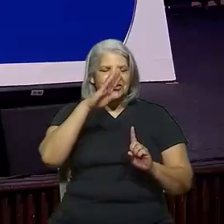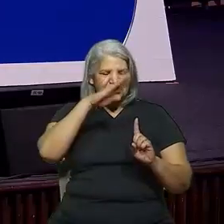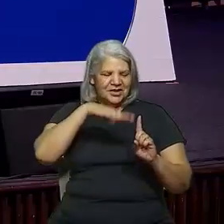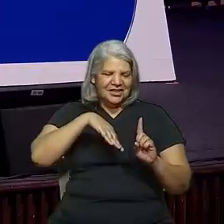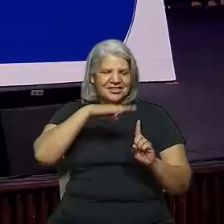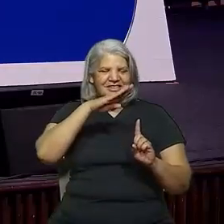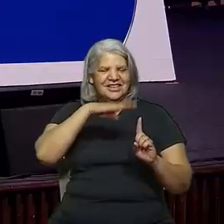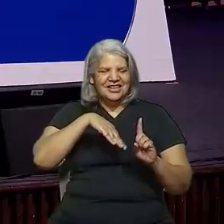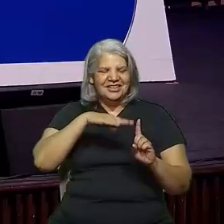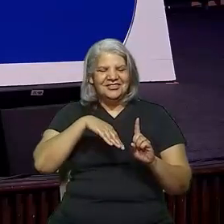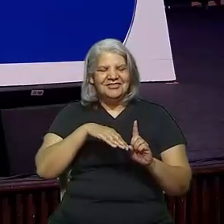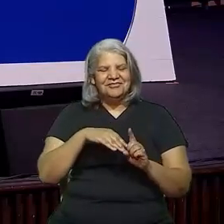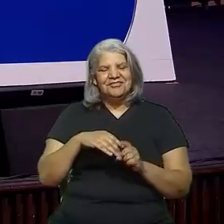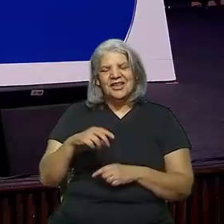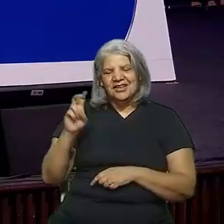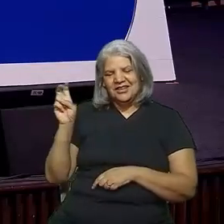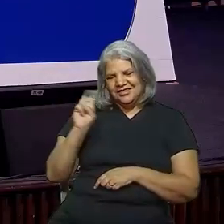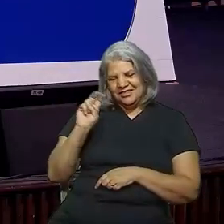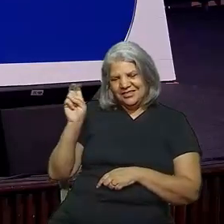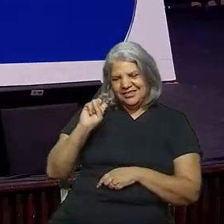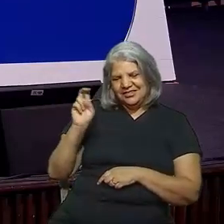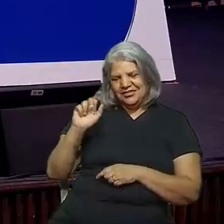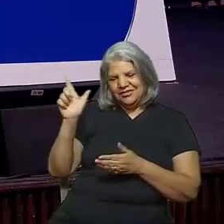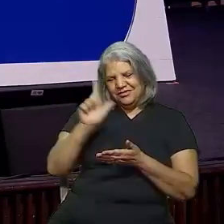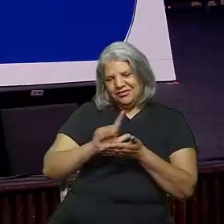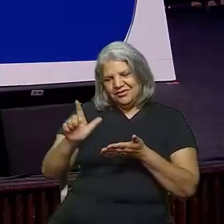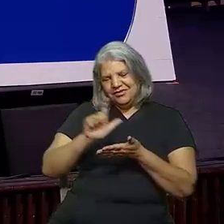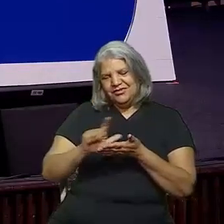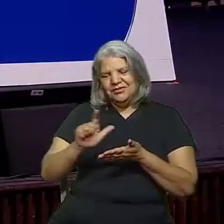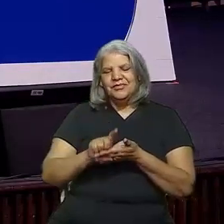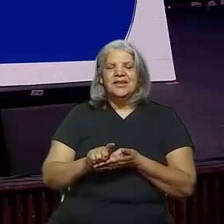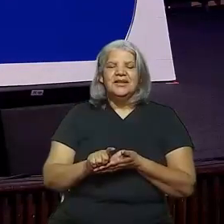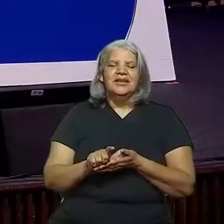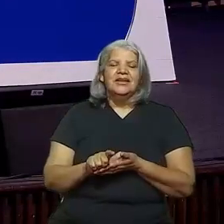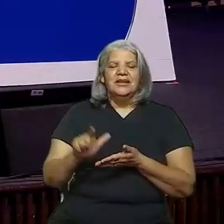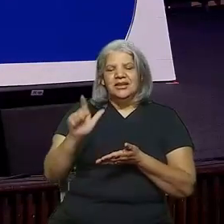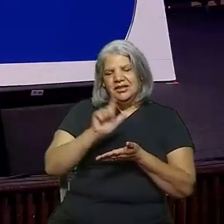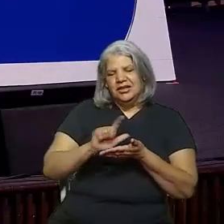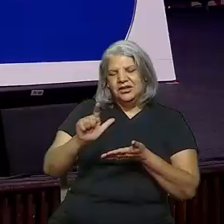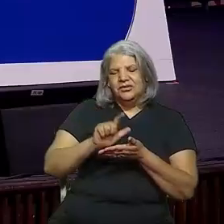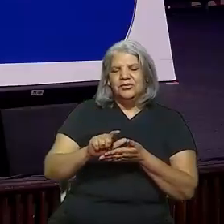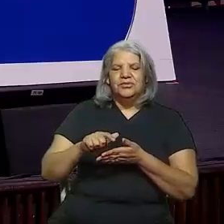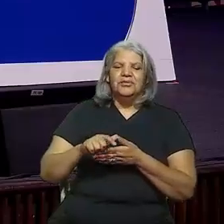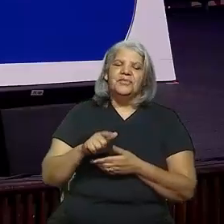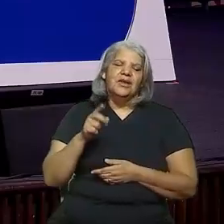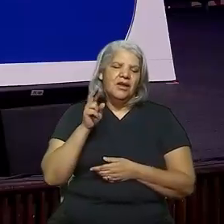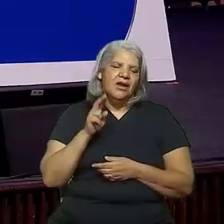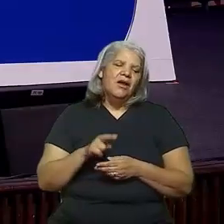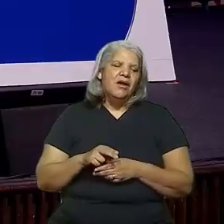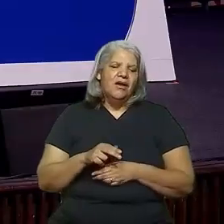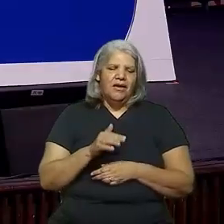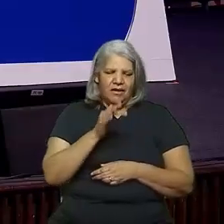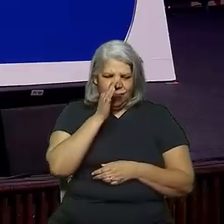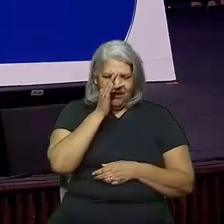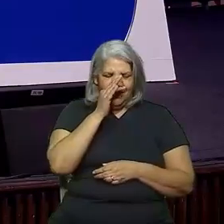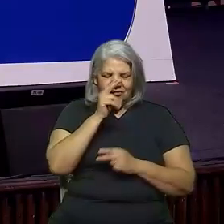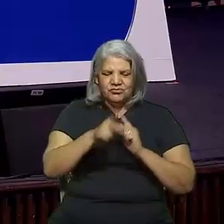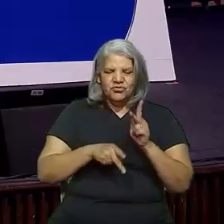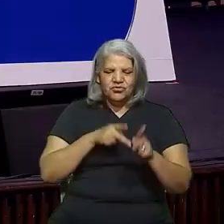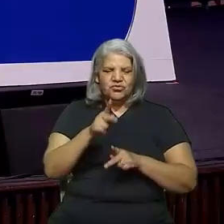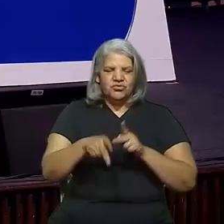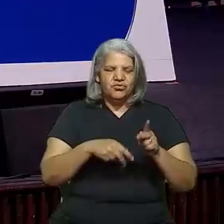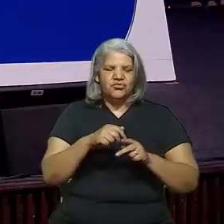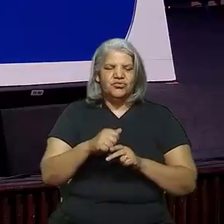Itabira. E o tema do festival é Literatura, Encruzilhada e a Rosa do Povo. A Rosa do Povo, como a gente falou muito aqui,